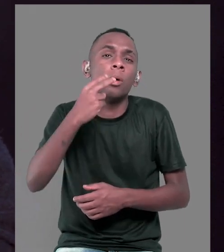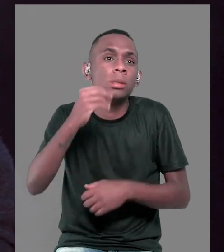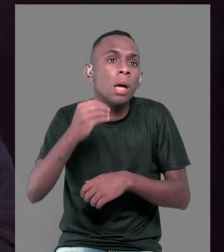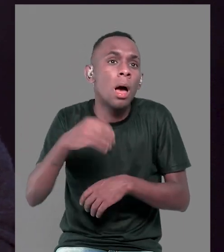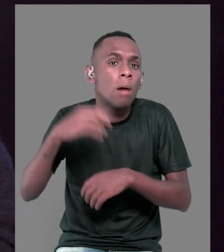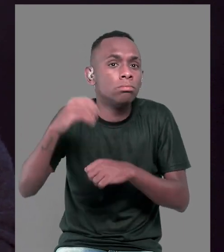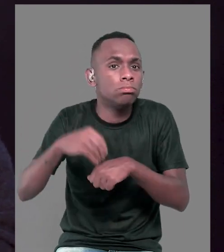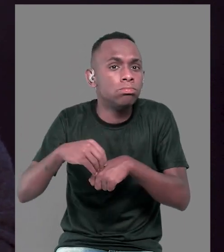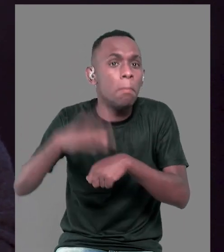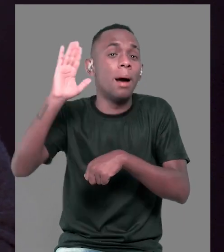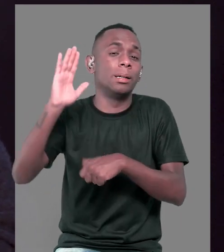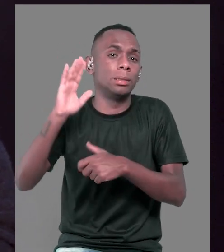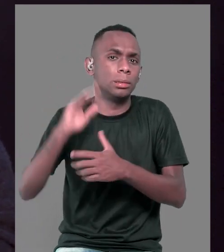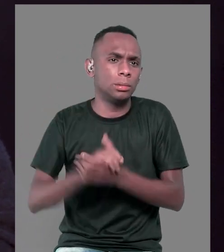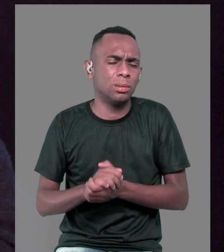alta é impossível.